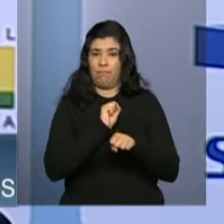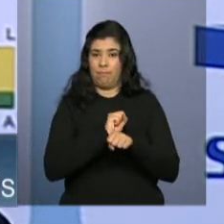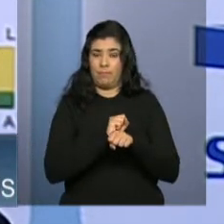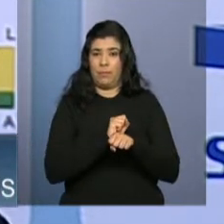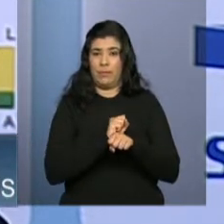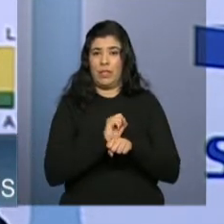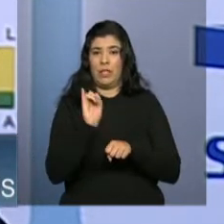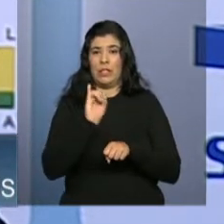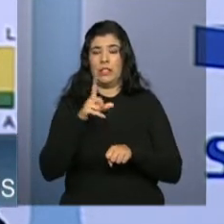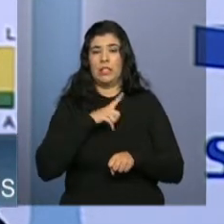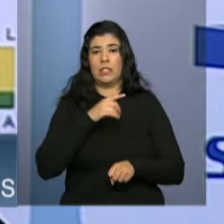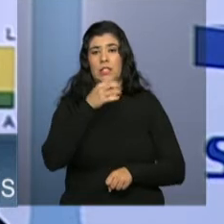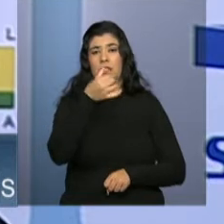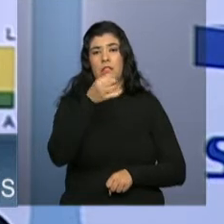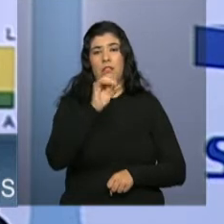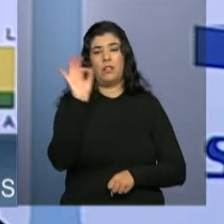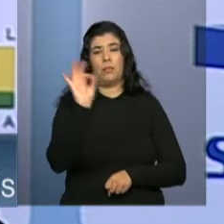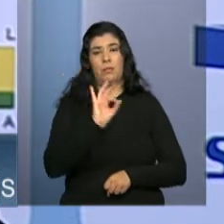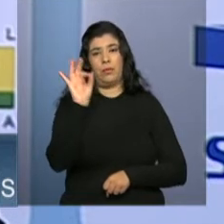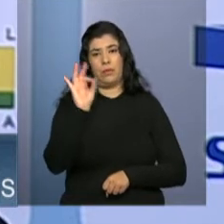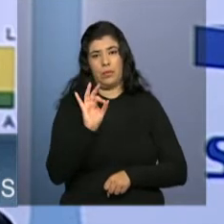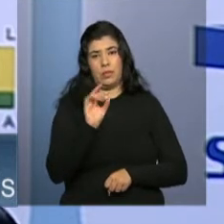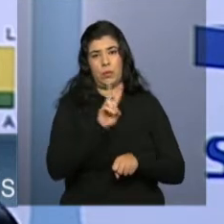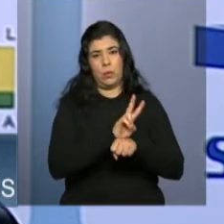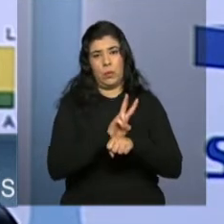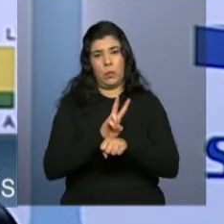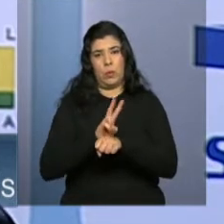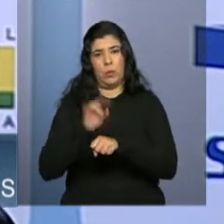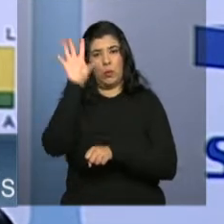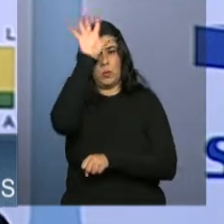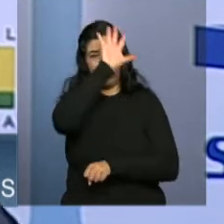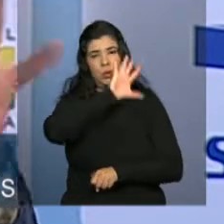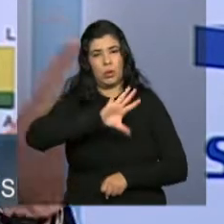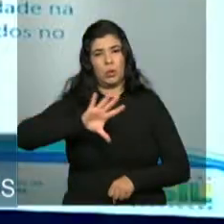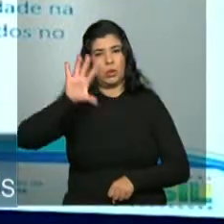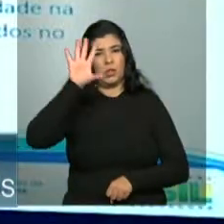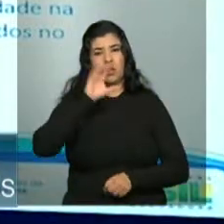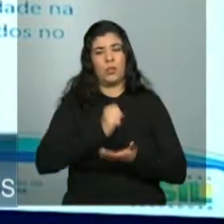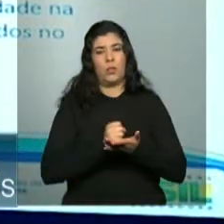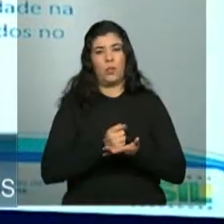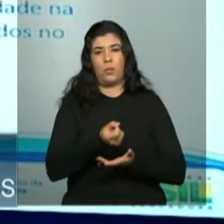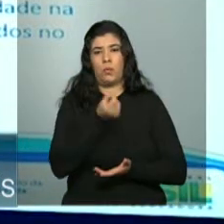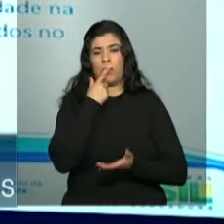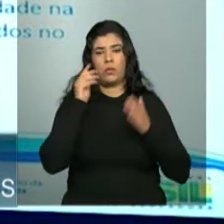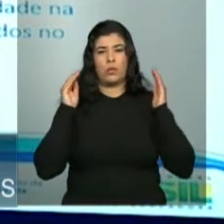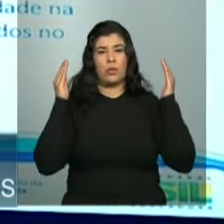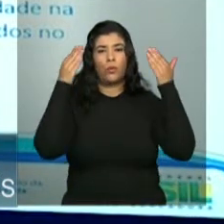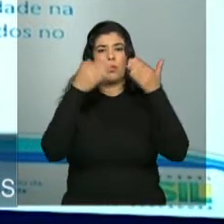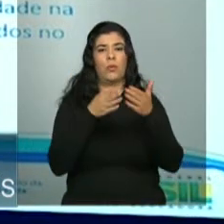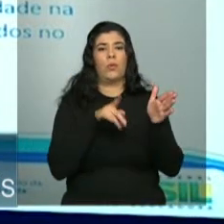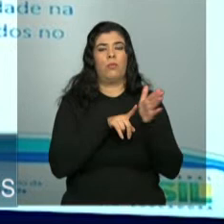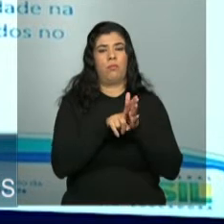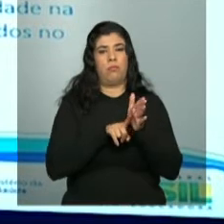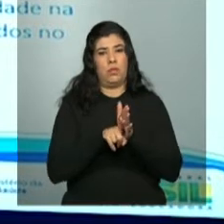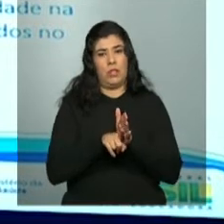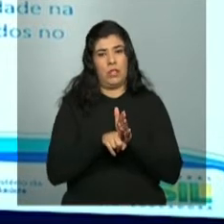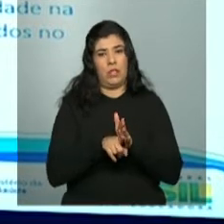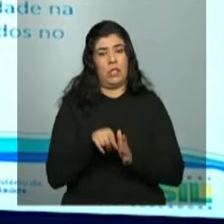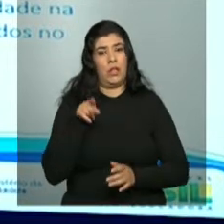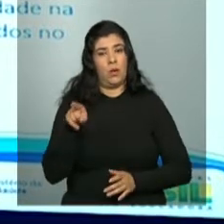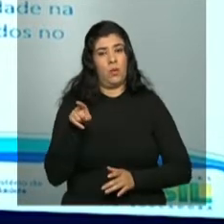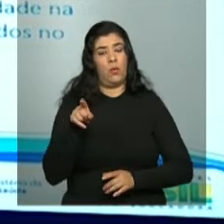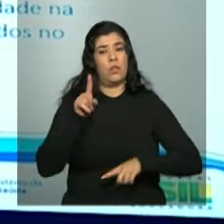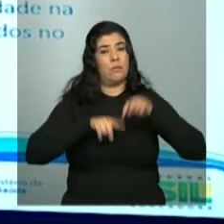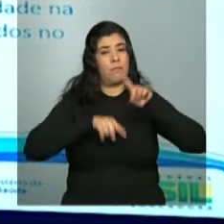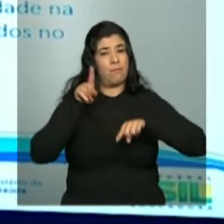considera aí que tem sessenta por cento da gerência-geral de medicamentos da Anvisa tão aí focada em nesse tipo de análise com essa